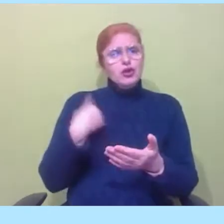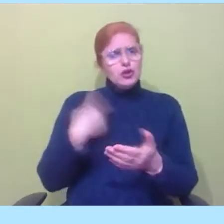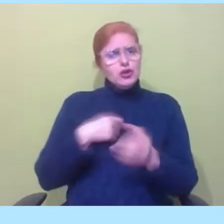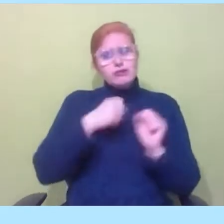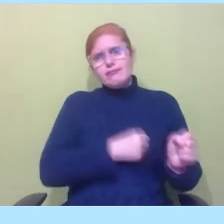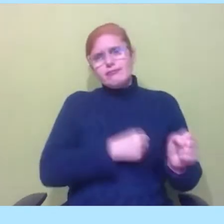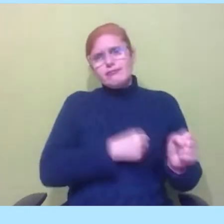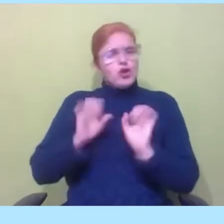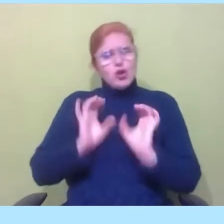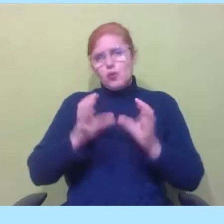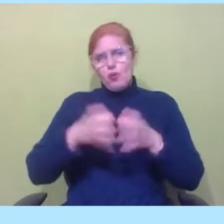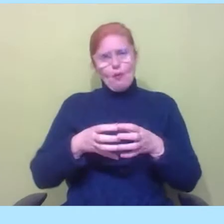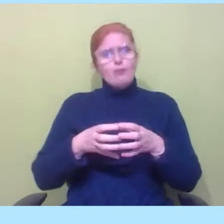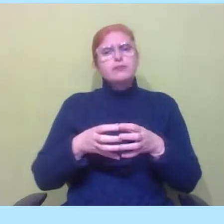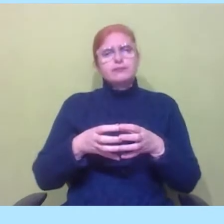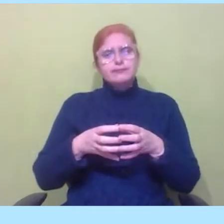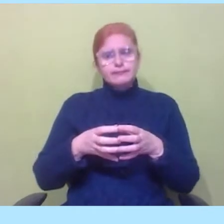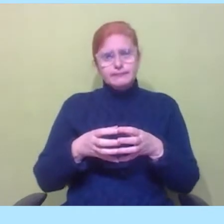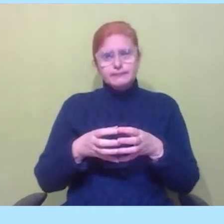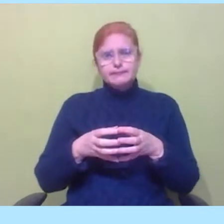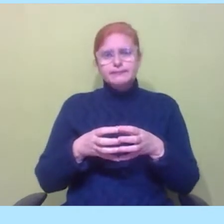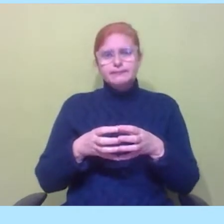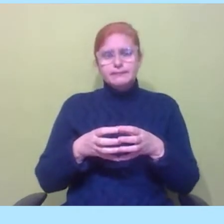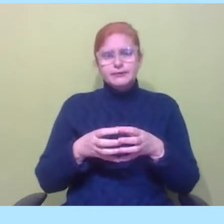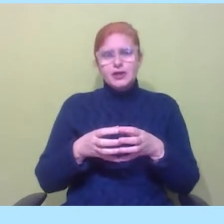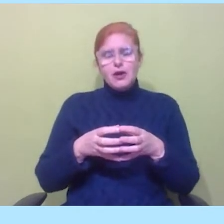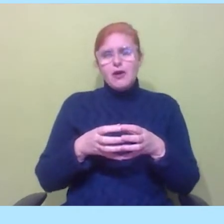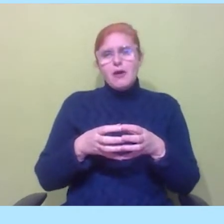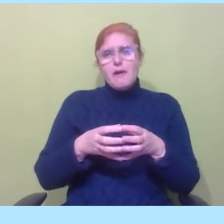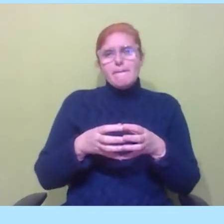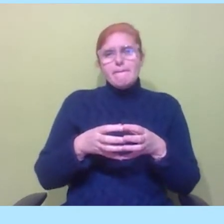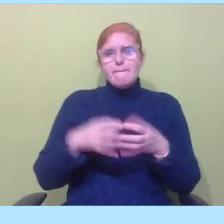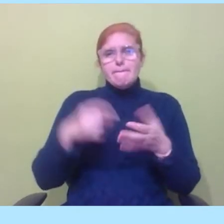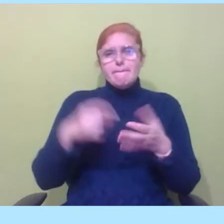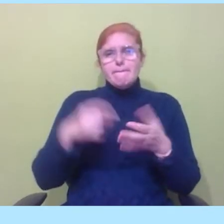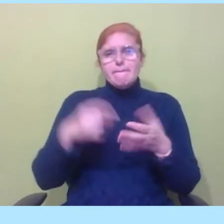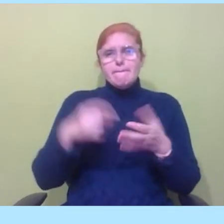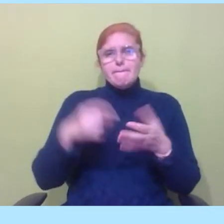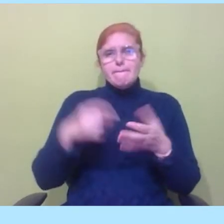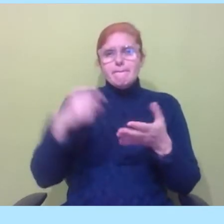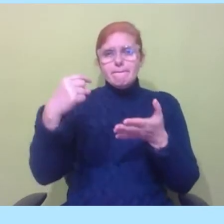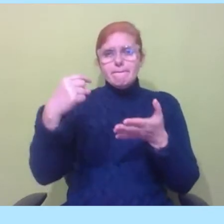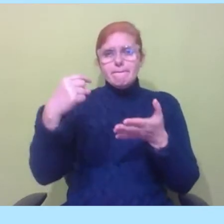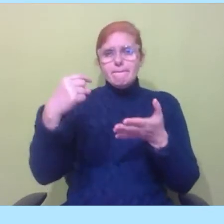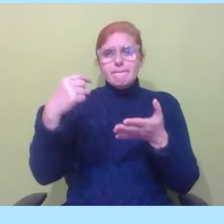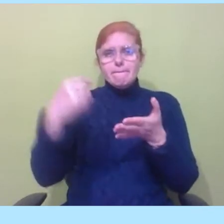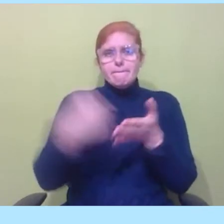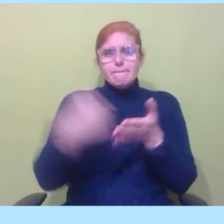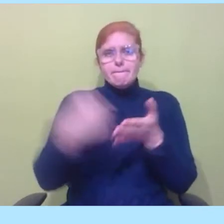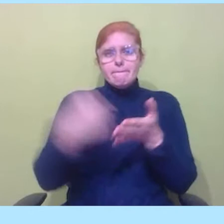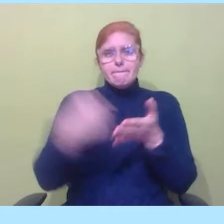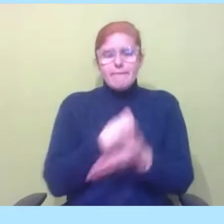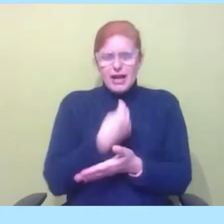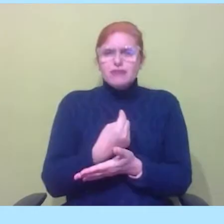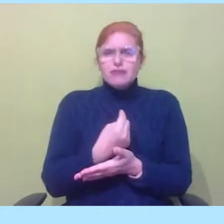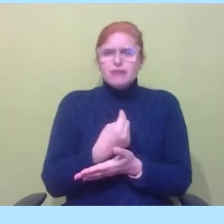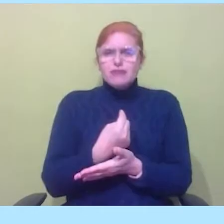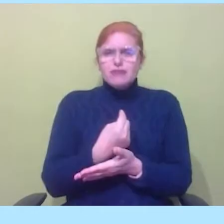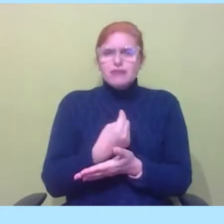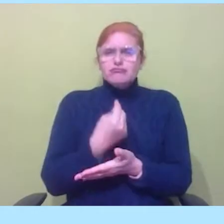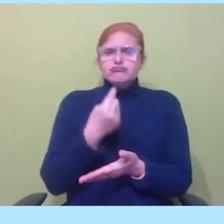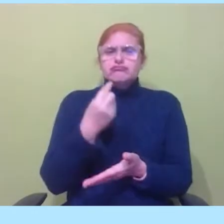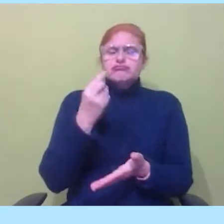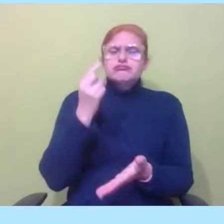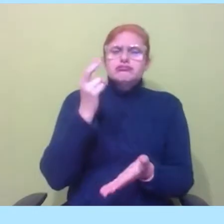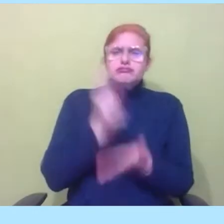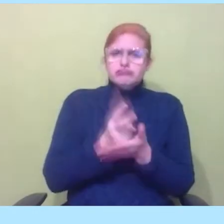né? Uma pergunta muito frequente, né, até em momentos mais críticos como esse,